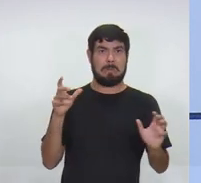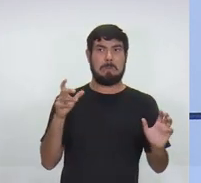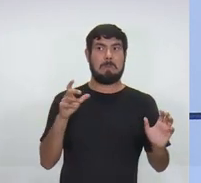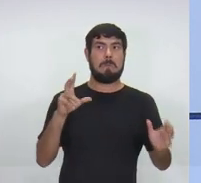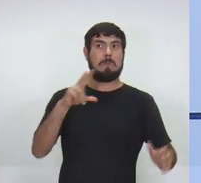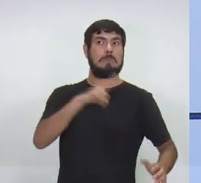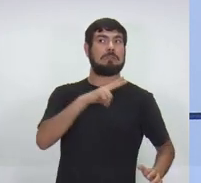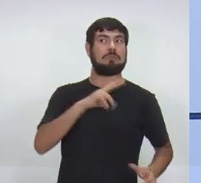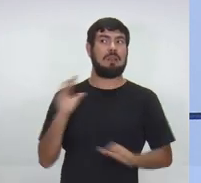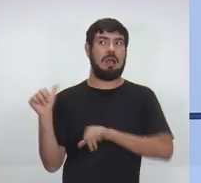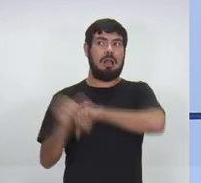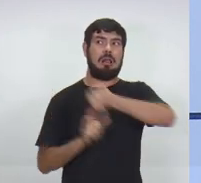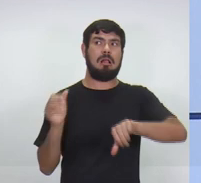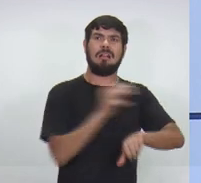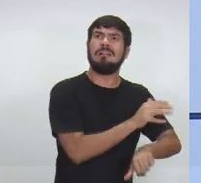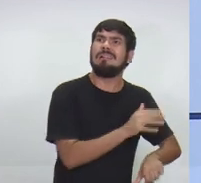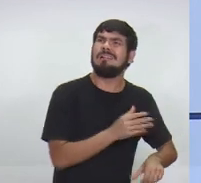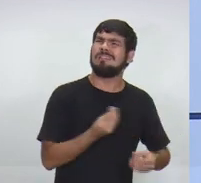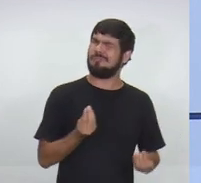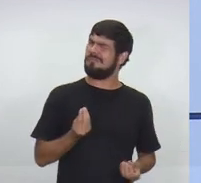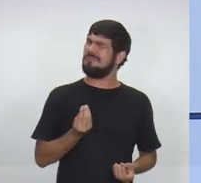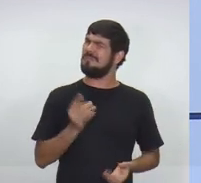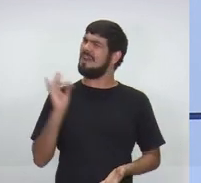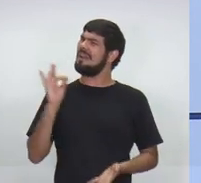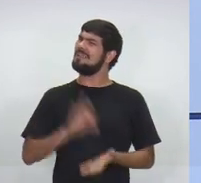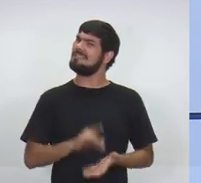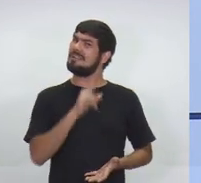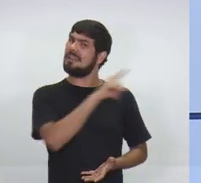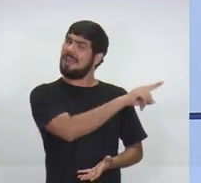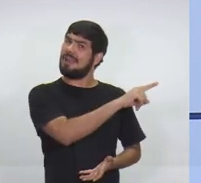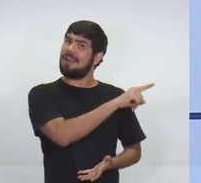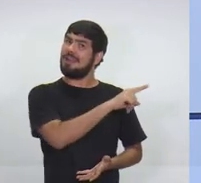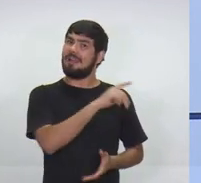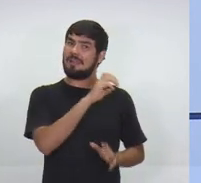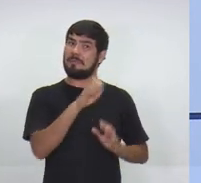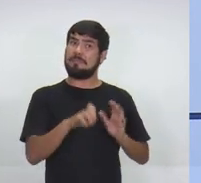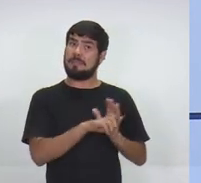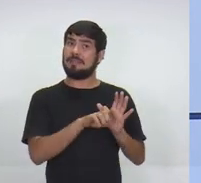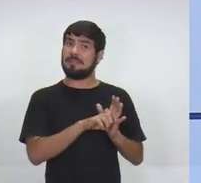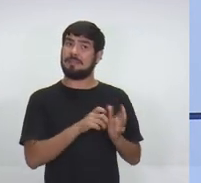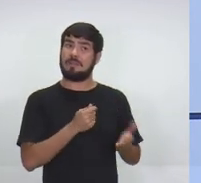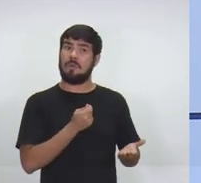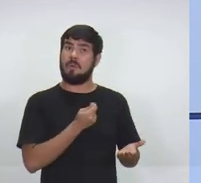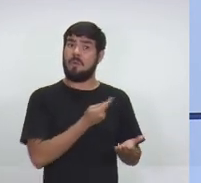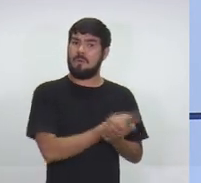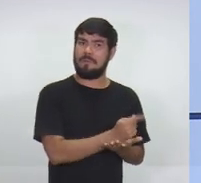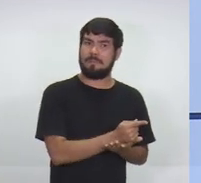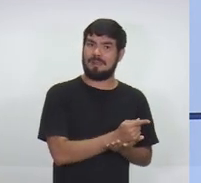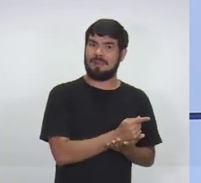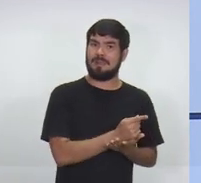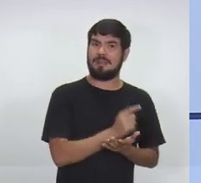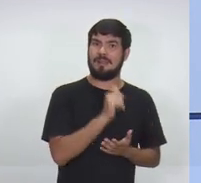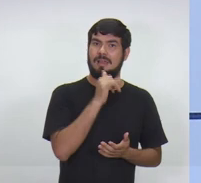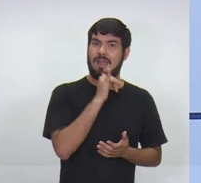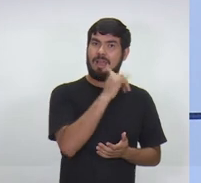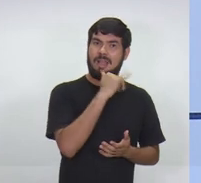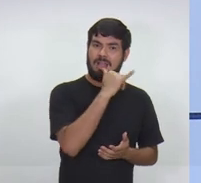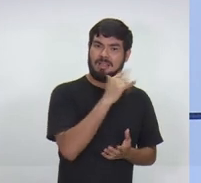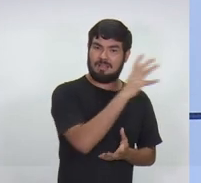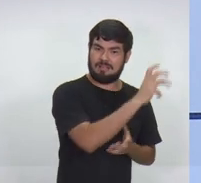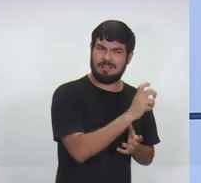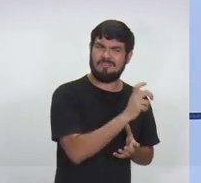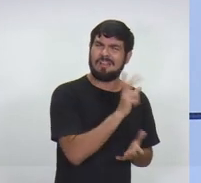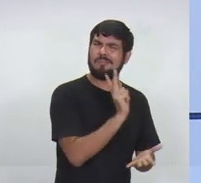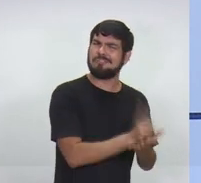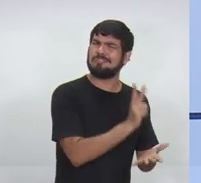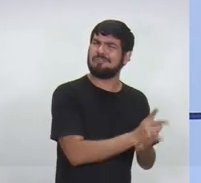privatização a gente vai ter a garantia de que a empresa que comprar a concessionária vai dar continuidade no